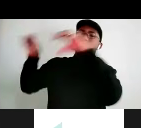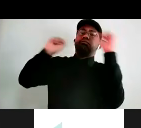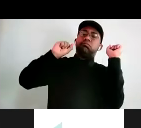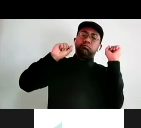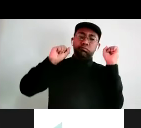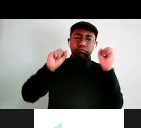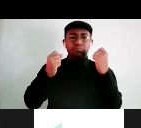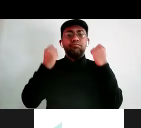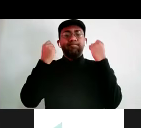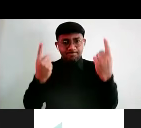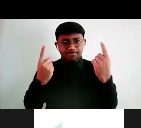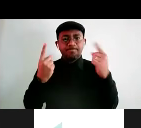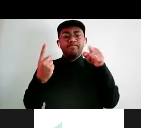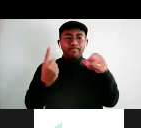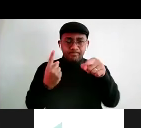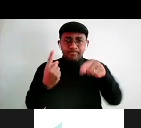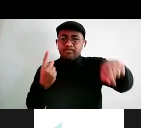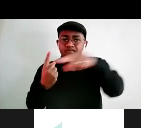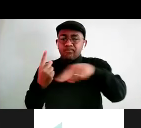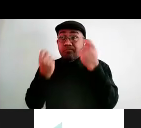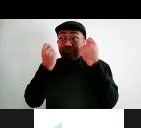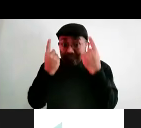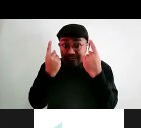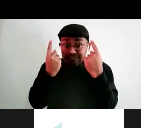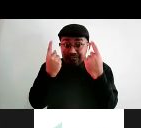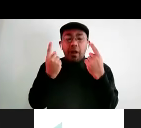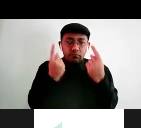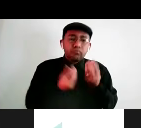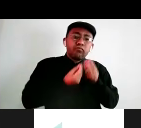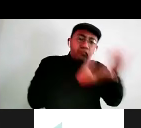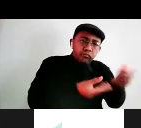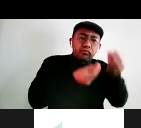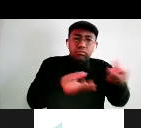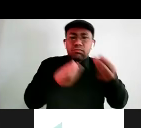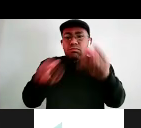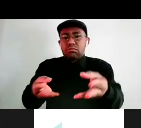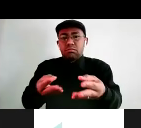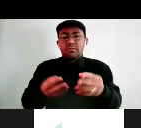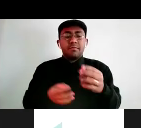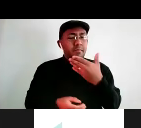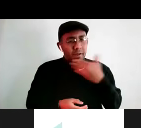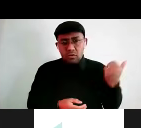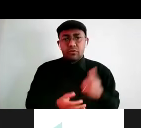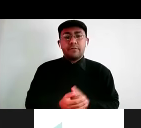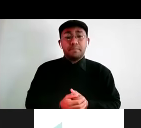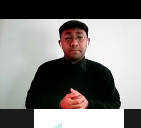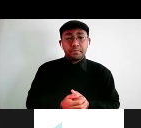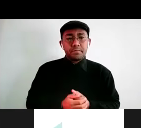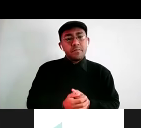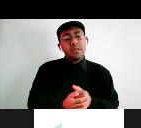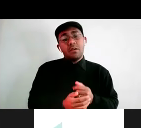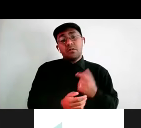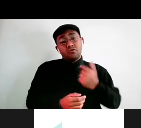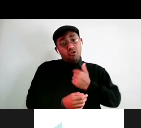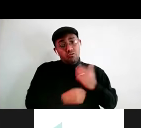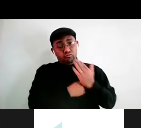simples, trabalhada com as comunidades, é importante vinculá-la com os eventos massivos e saber que existe um risco, que